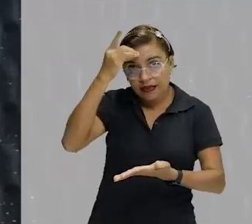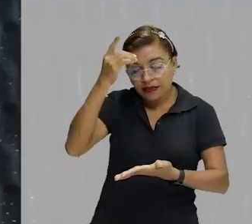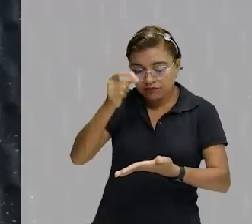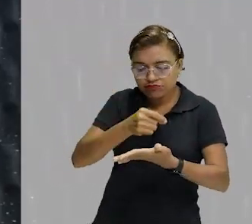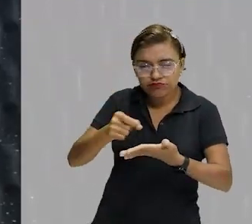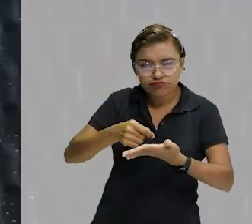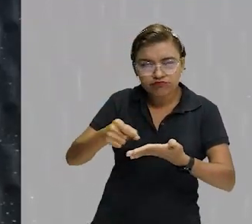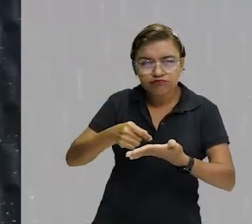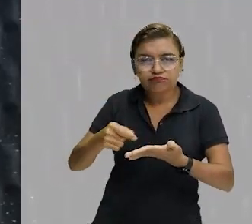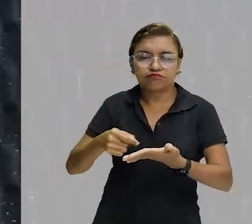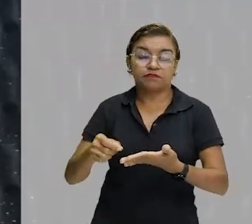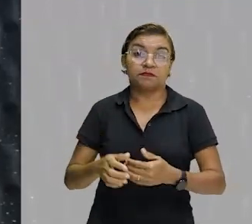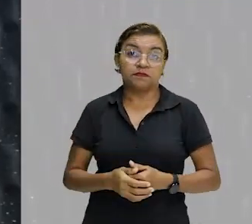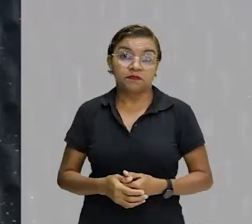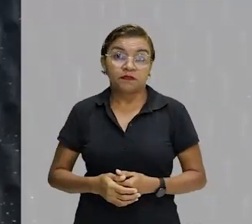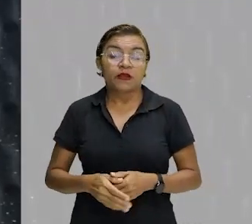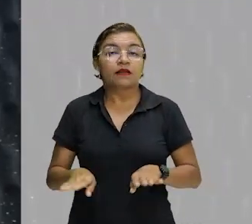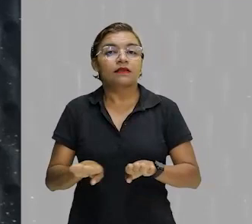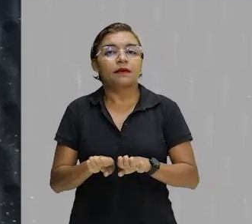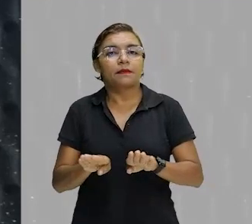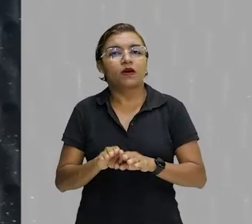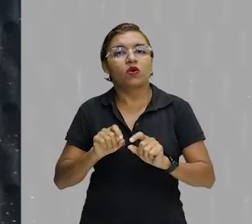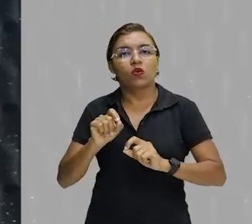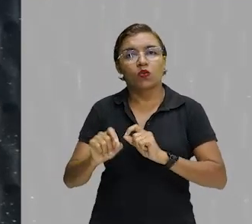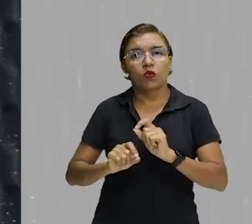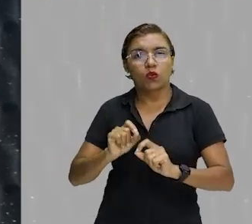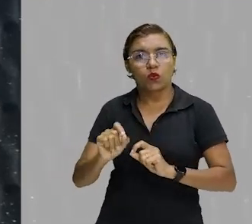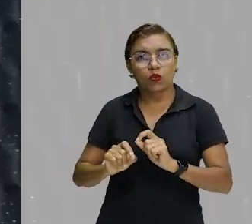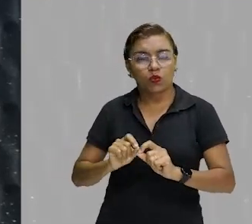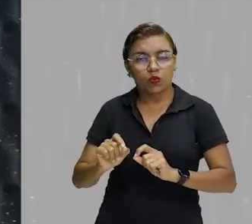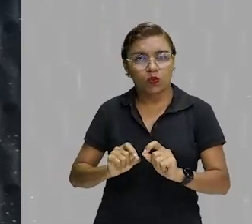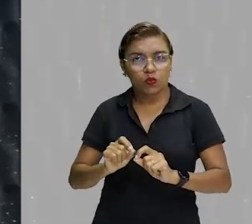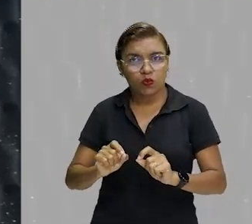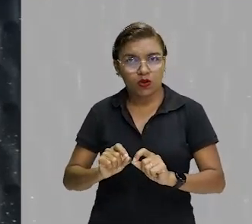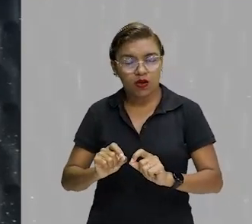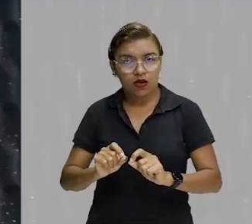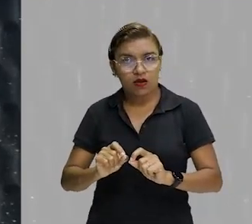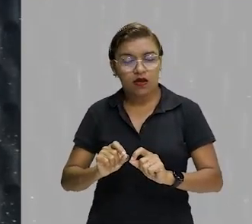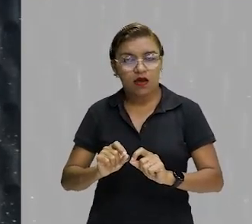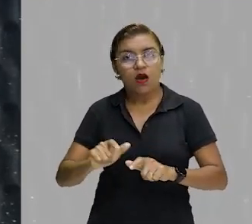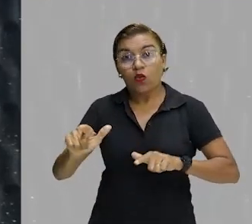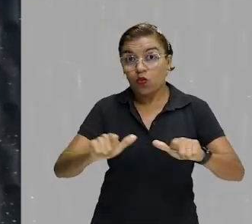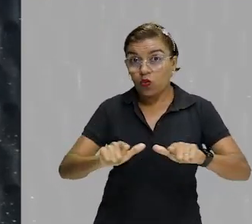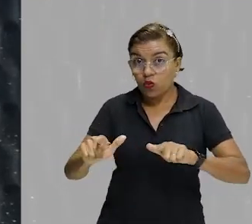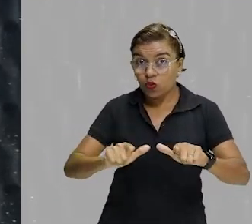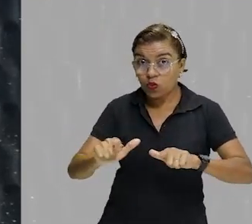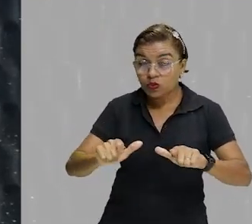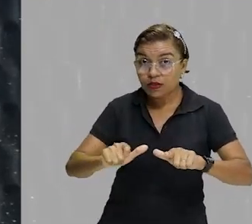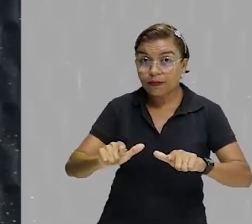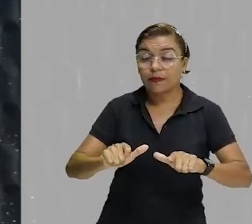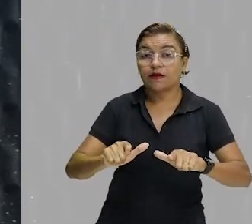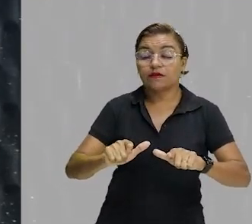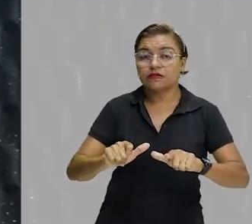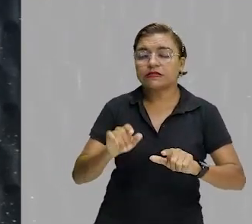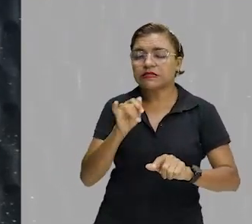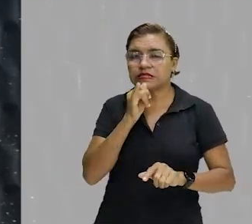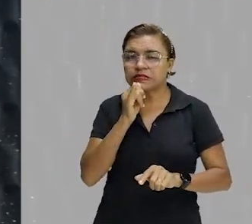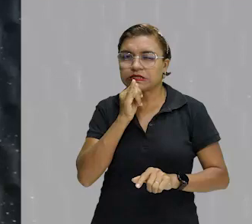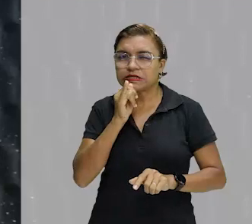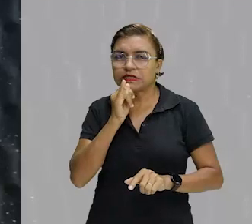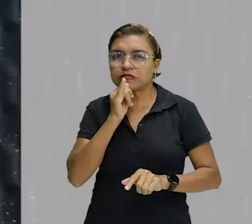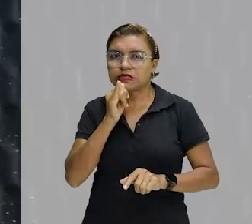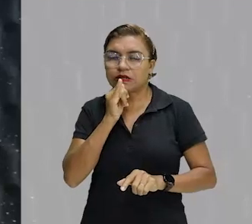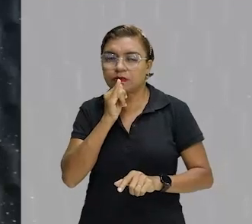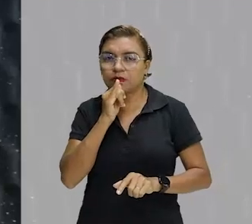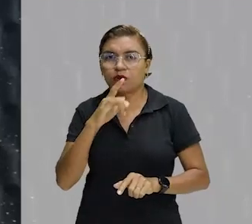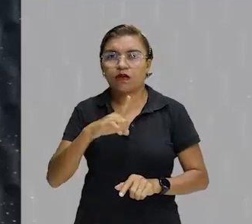Nesse caso, a composição visual ou a linguagem visual, ela depende de uma série de fatores. E eu coloquei o